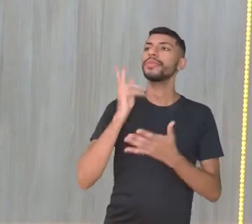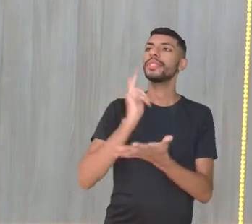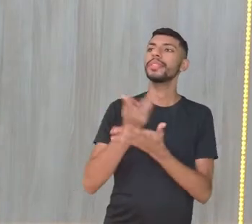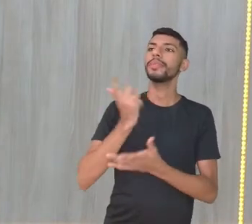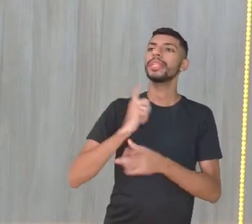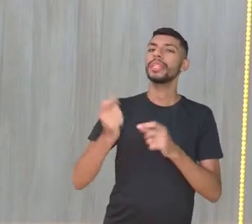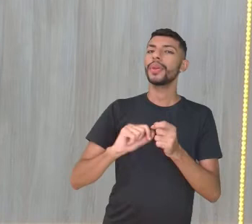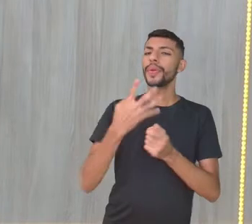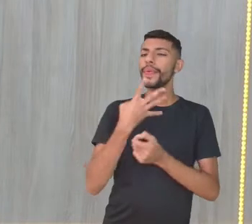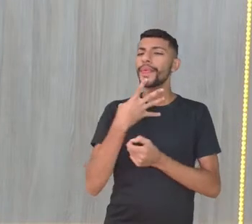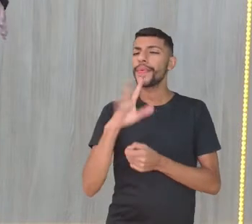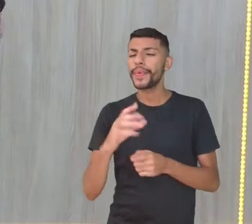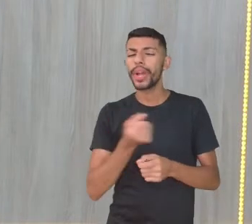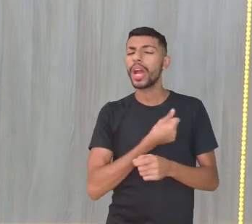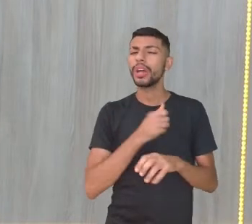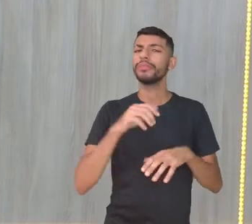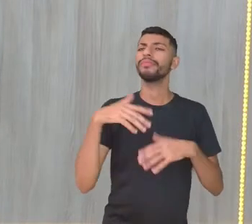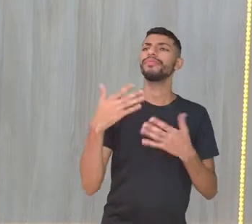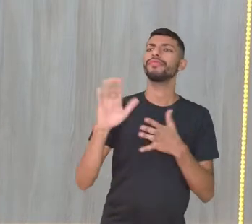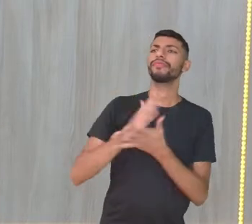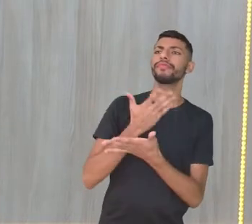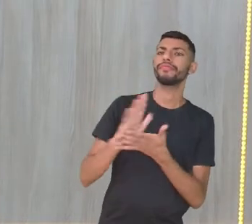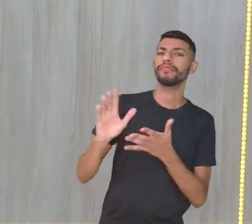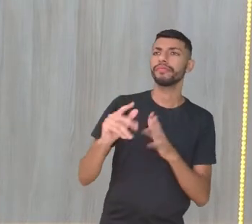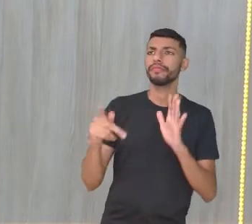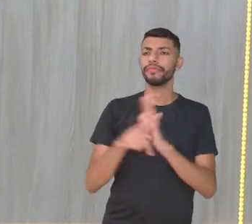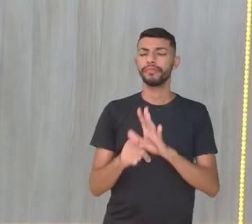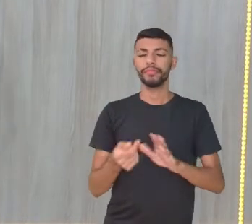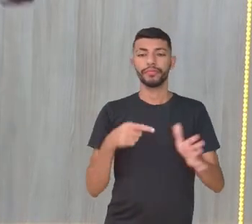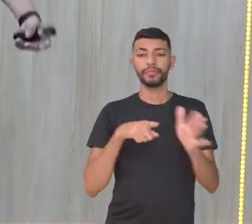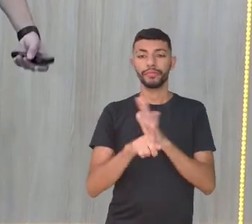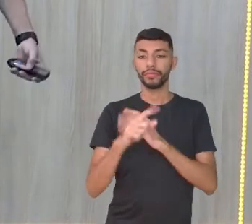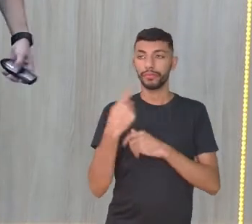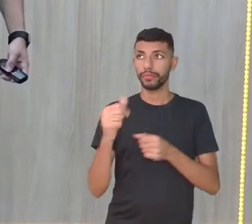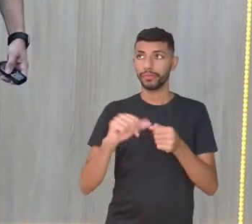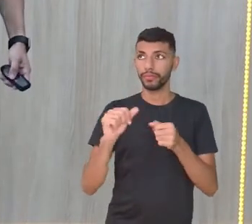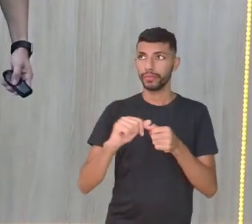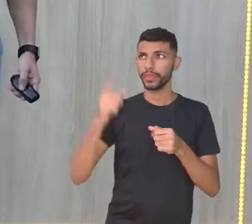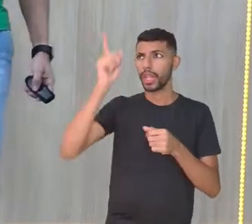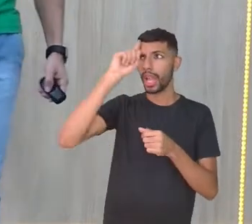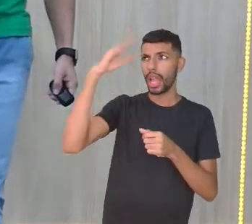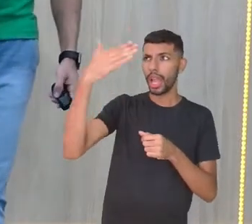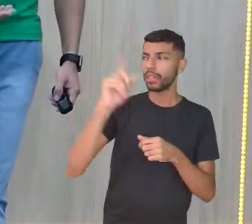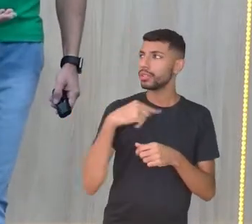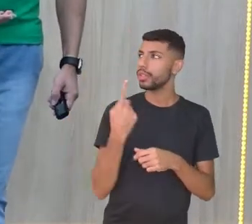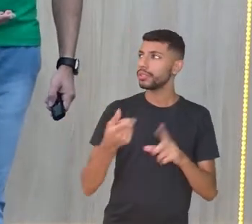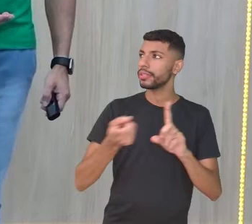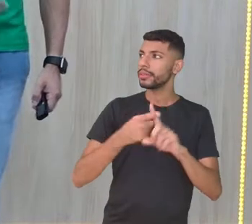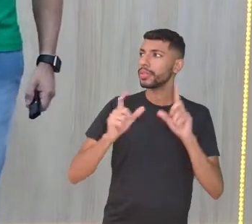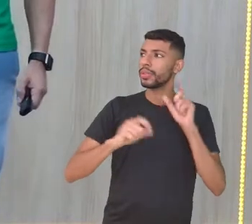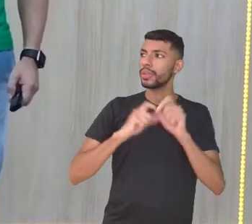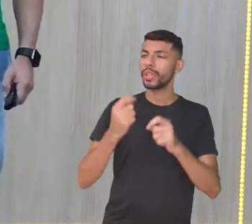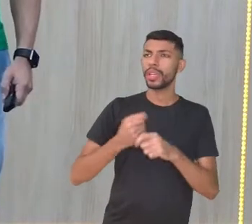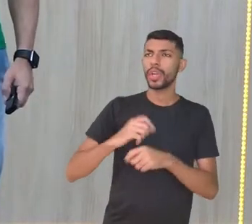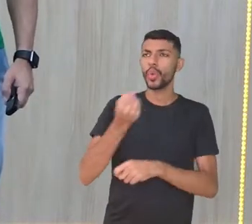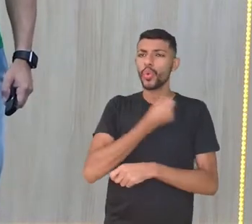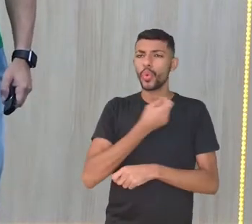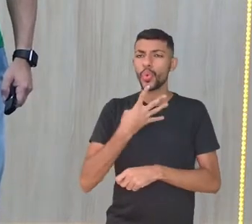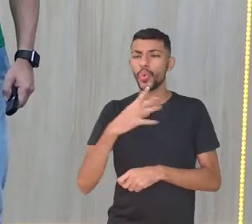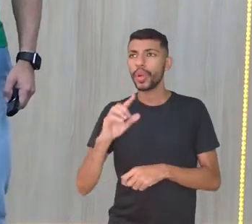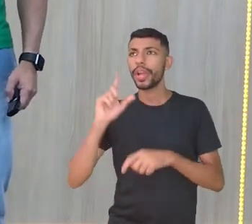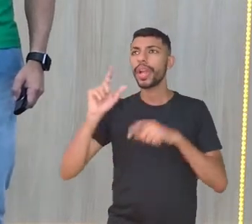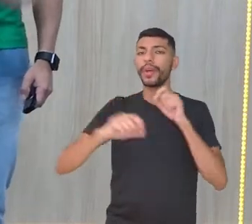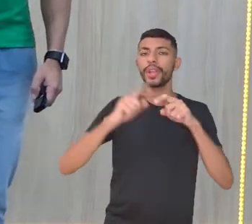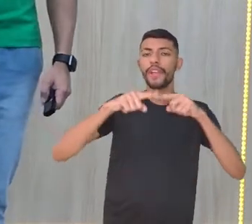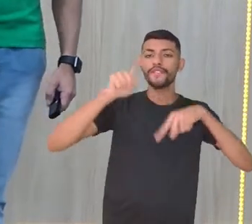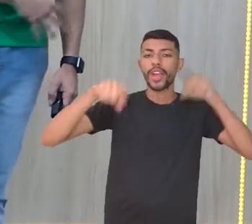Em algum lugar, em alguma questão que a gente for fazer até no nosso dia a dia, esses termos desconhecidos são chamados de